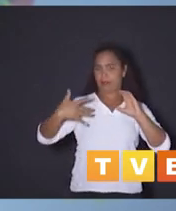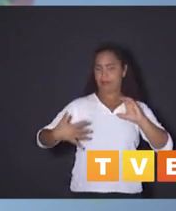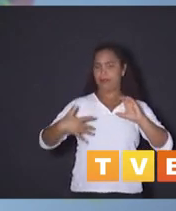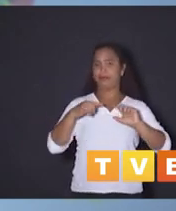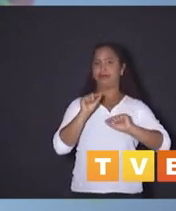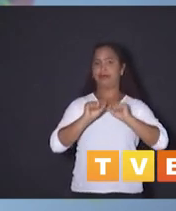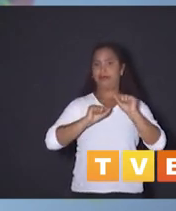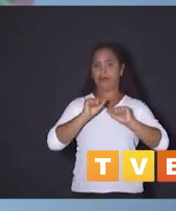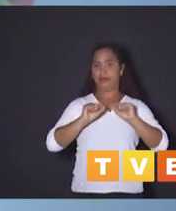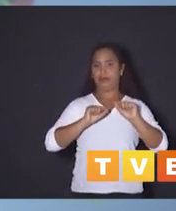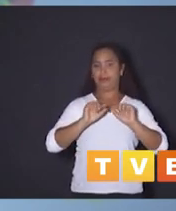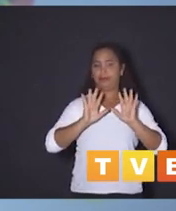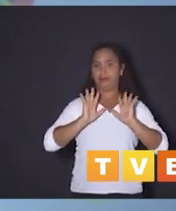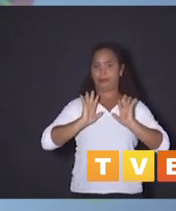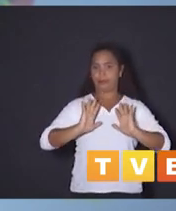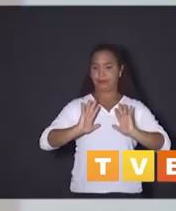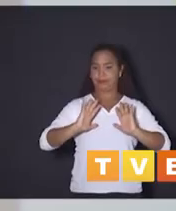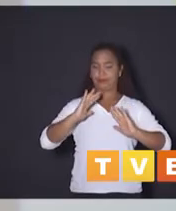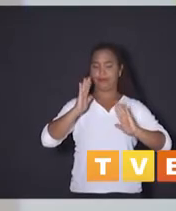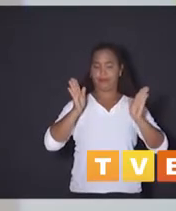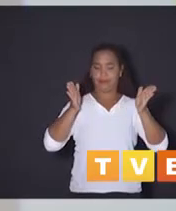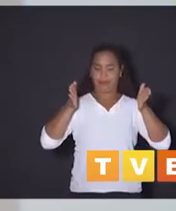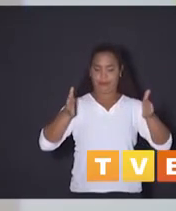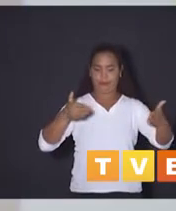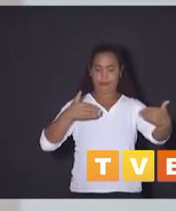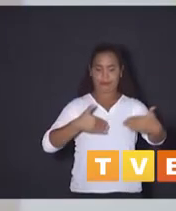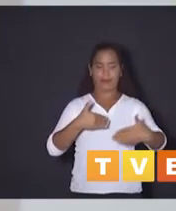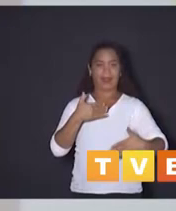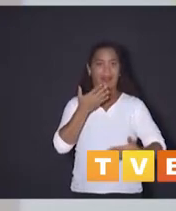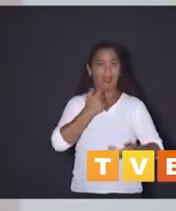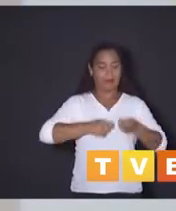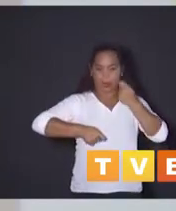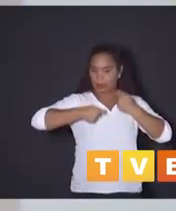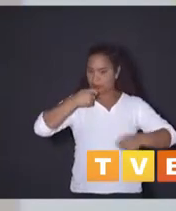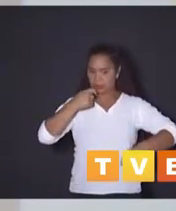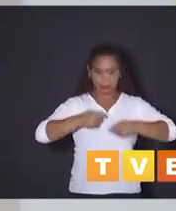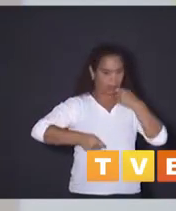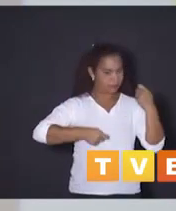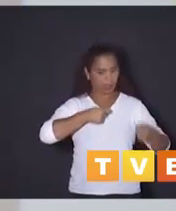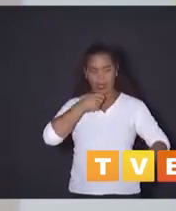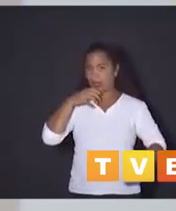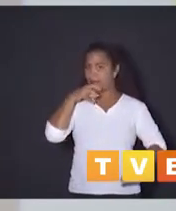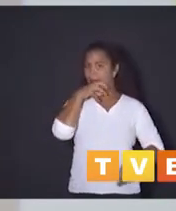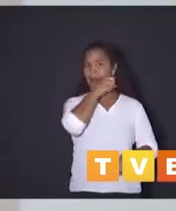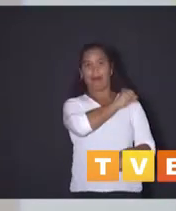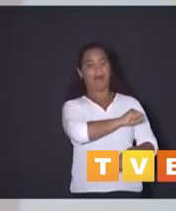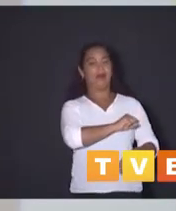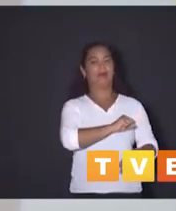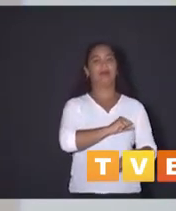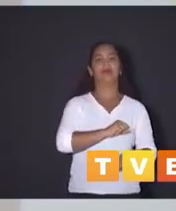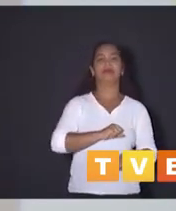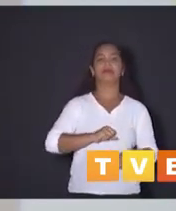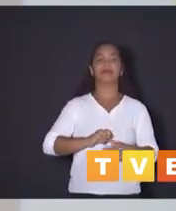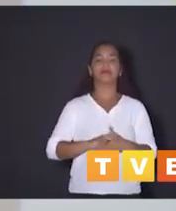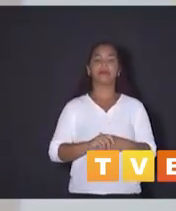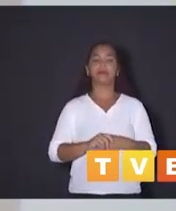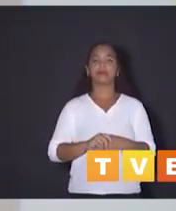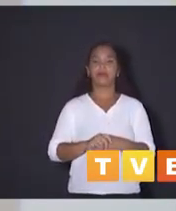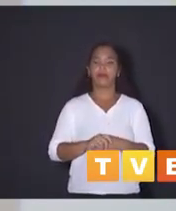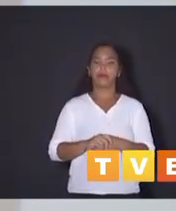determinado padrão nós queremos comer de forma rápida alimentos alimentos produzidos e processados de maneira rápida